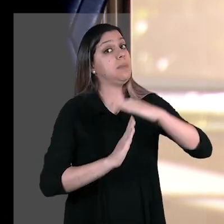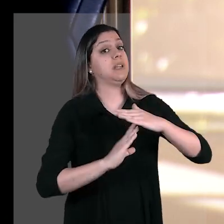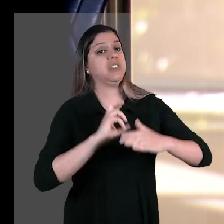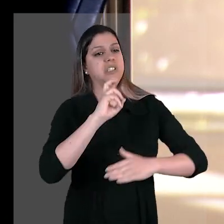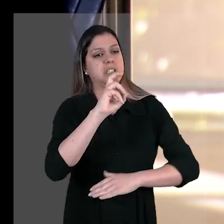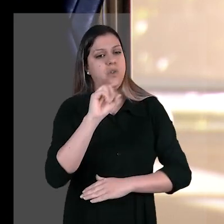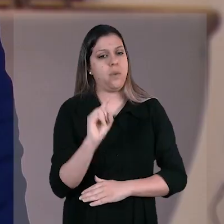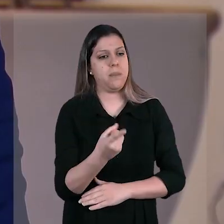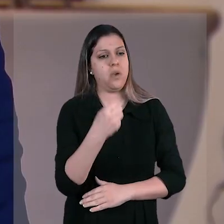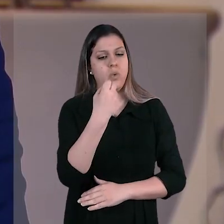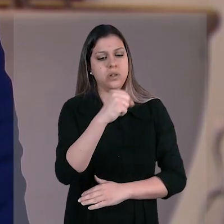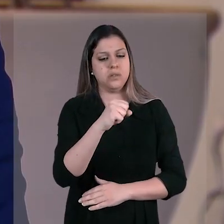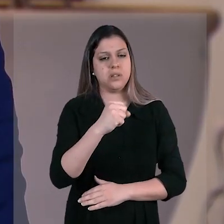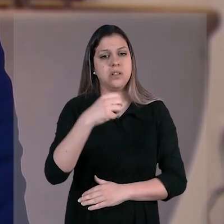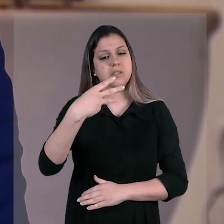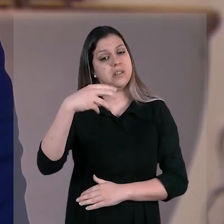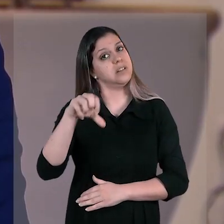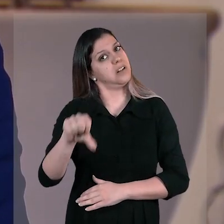5.839. Ela